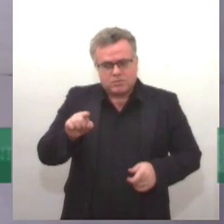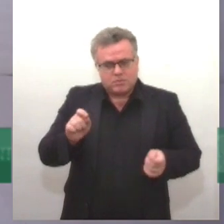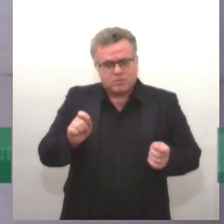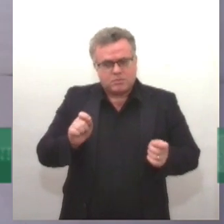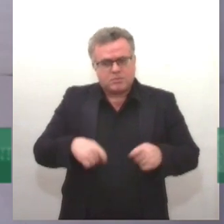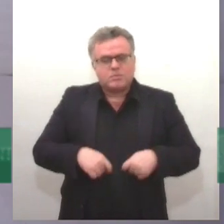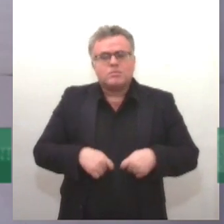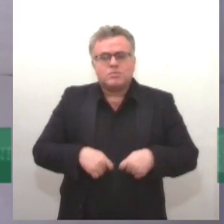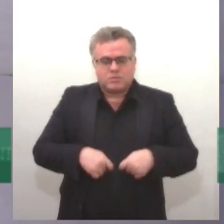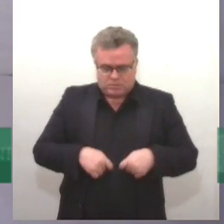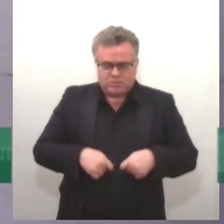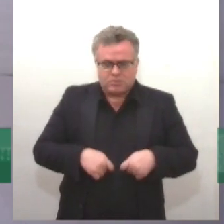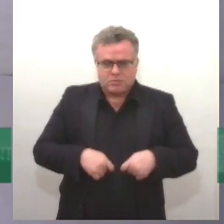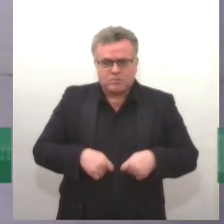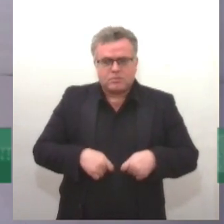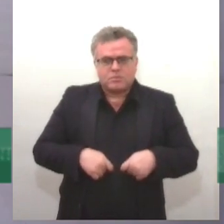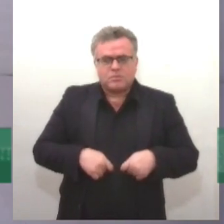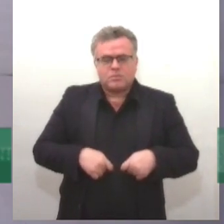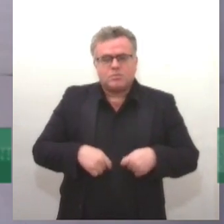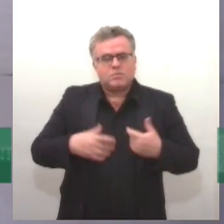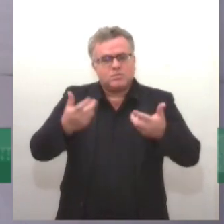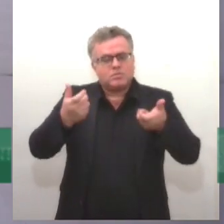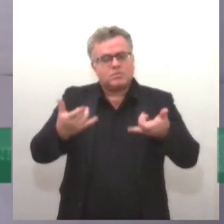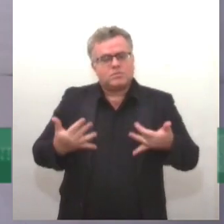inclusive explicando para as pessoas o que é a dívida pública, resumidamente.